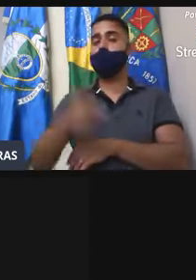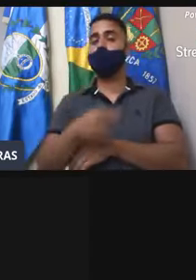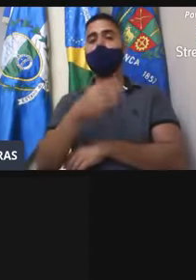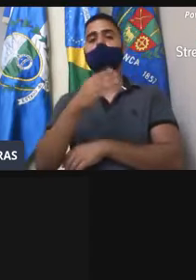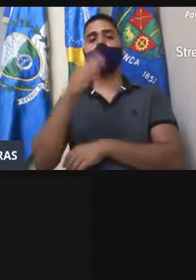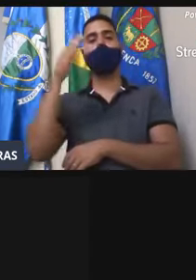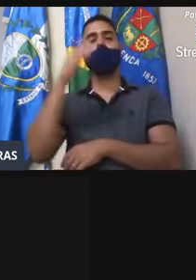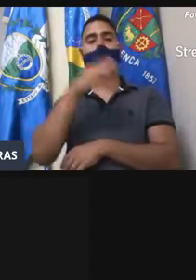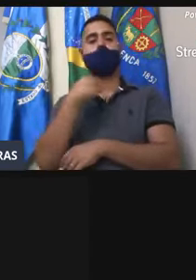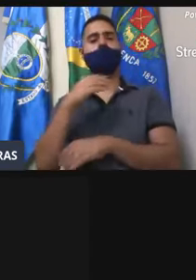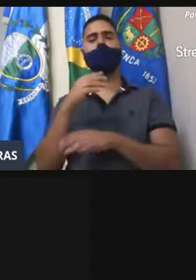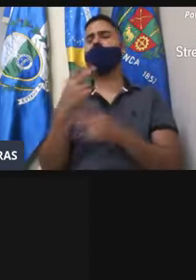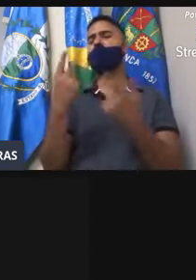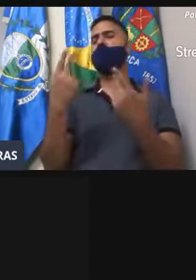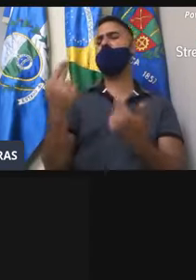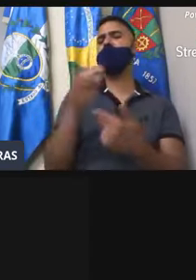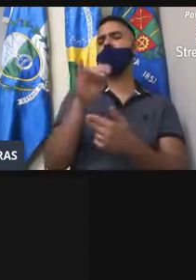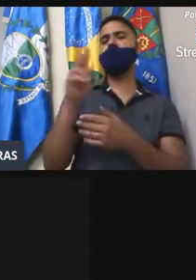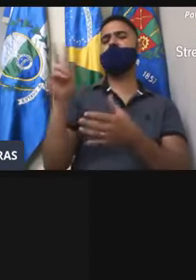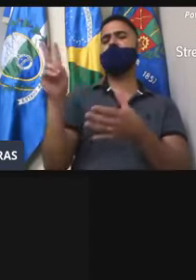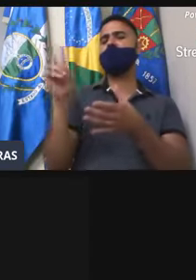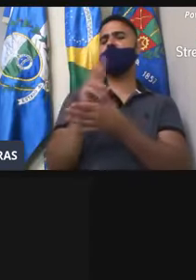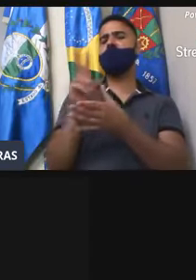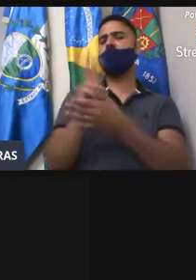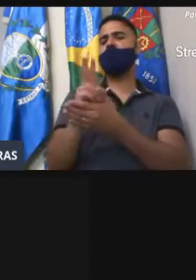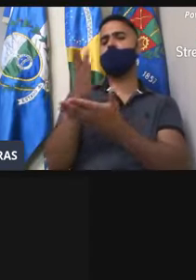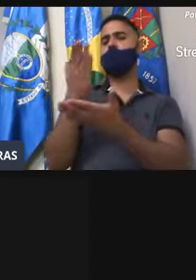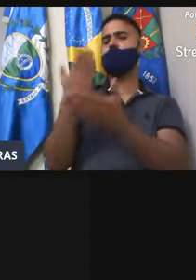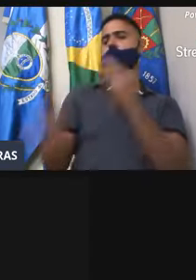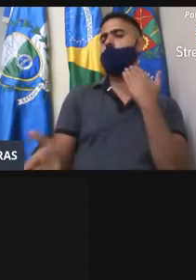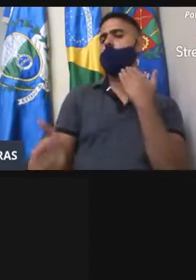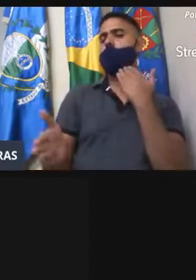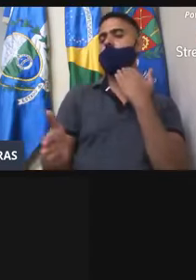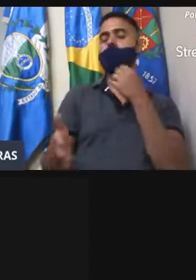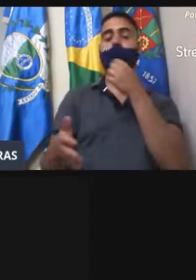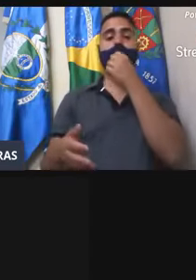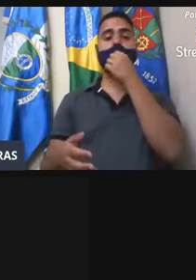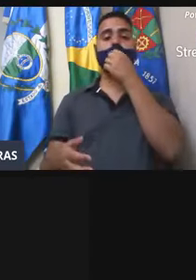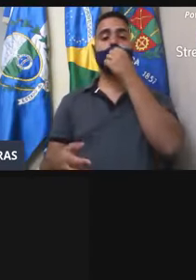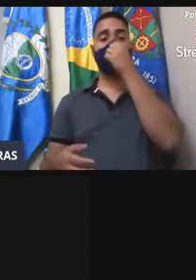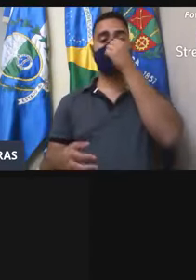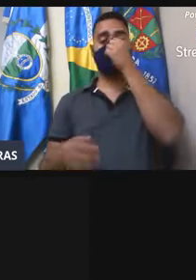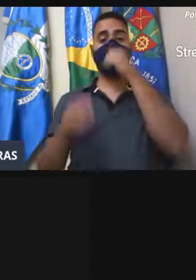se o município de Valença fosse dizimado, não ficasse uma pessoa viva.